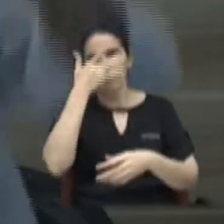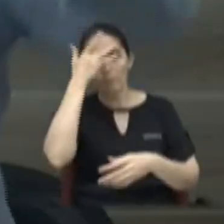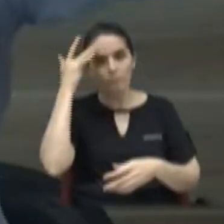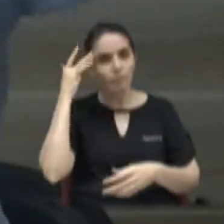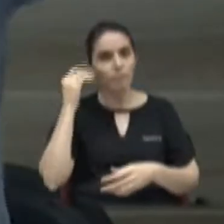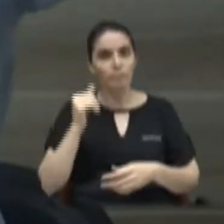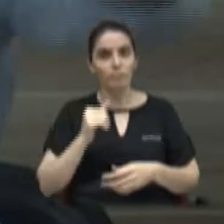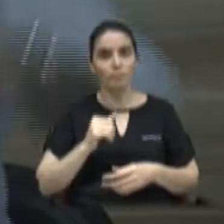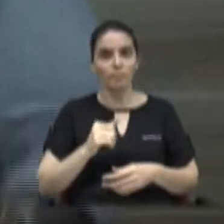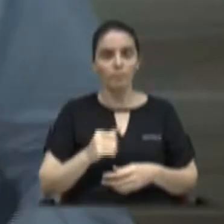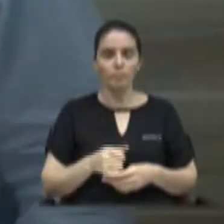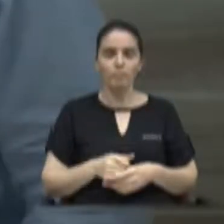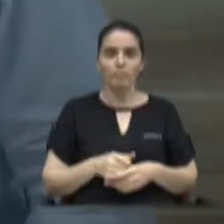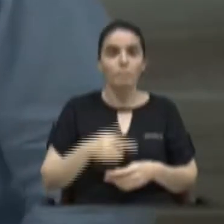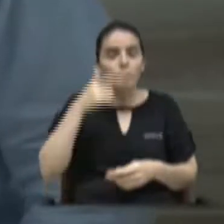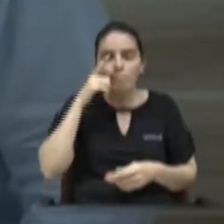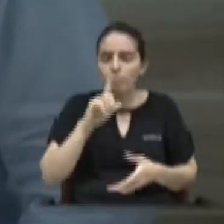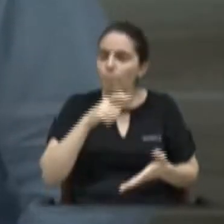eu atendo o povo.